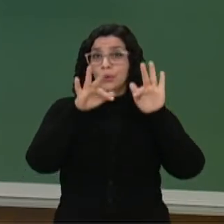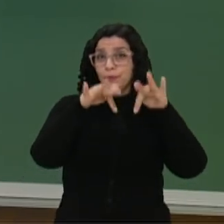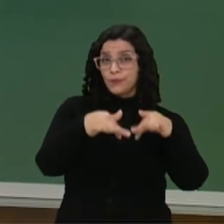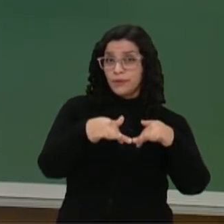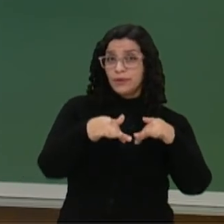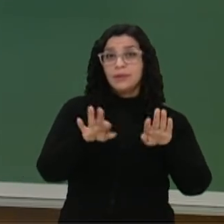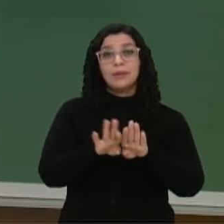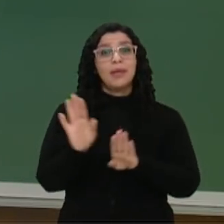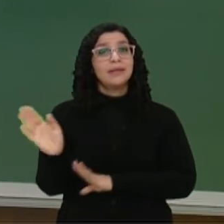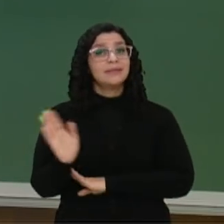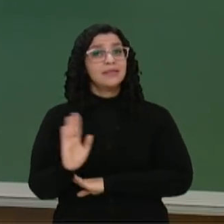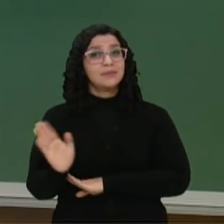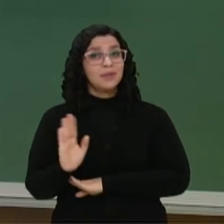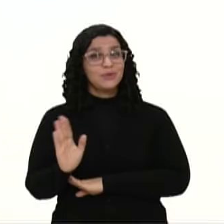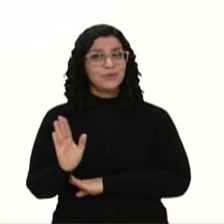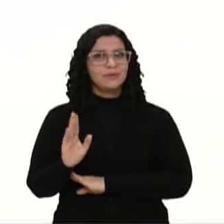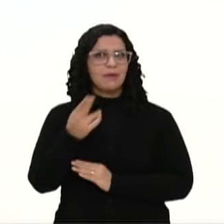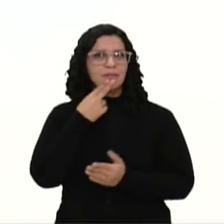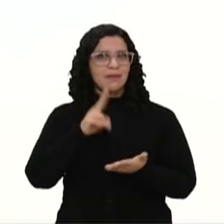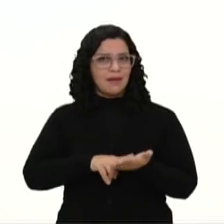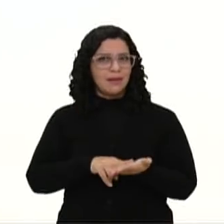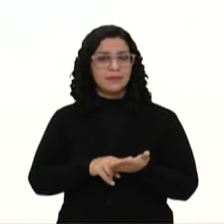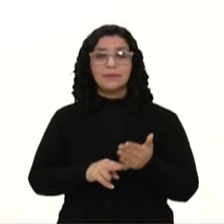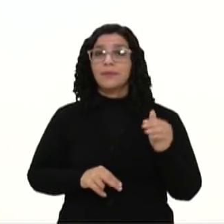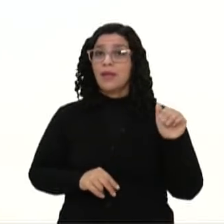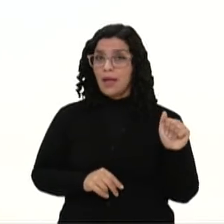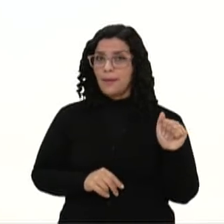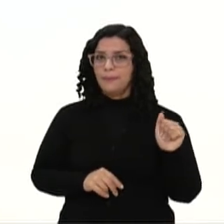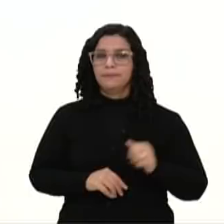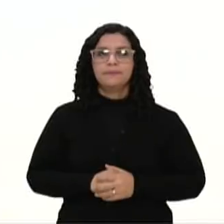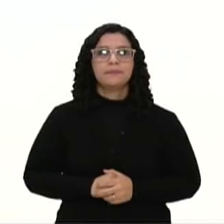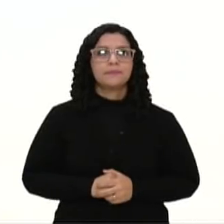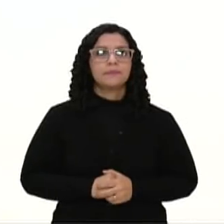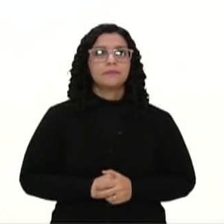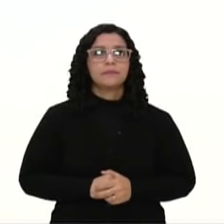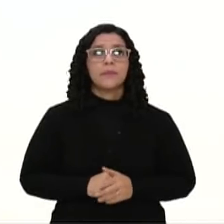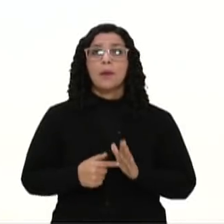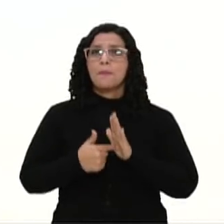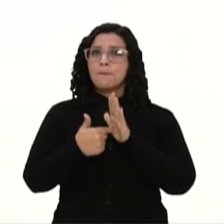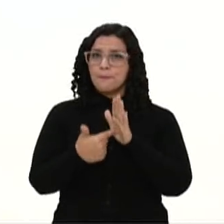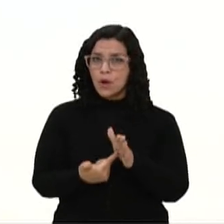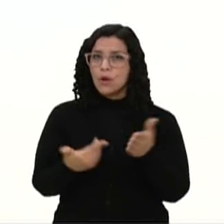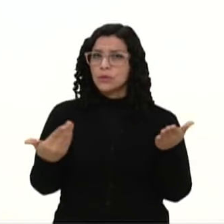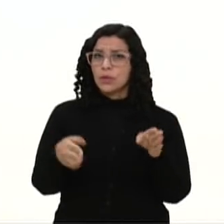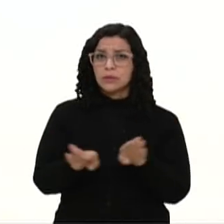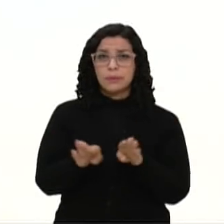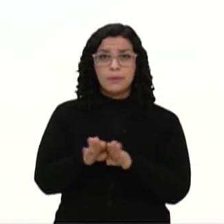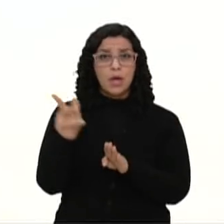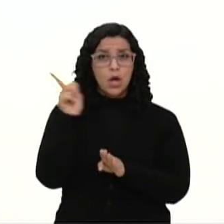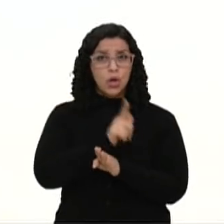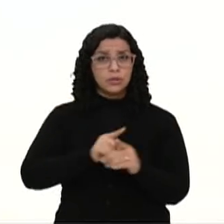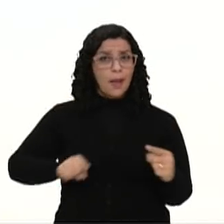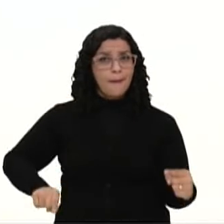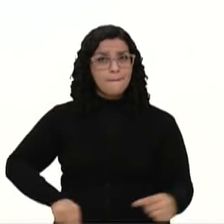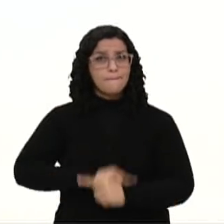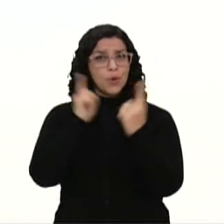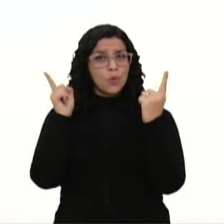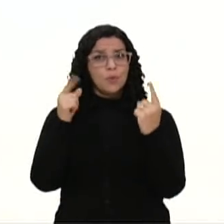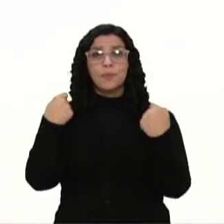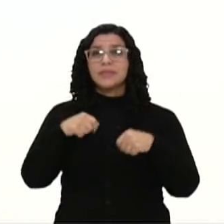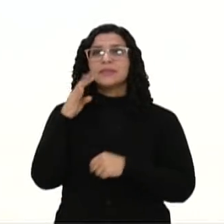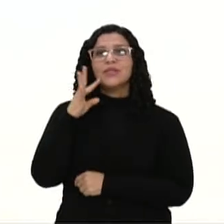a despedida da nossa carta aberta. Letra A. Indica que, para superar a realidade, é